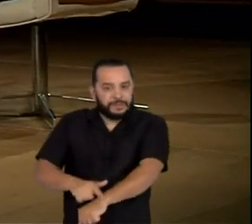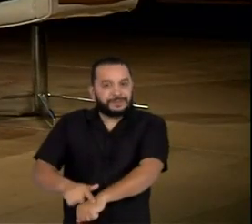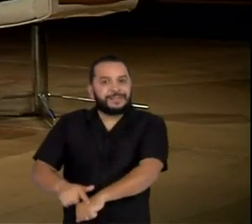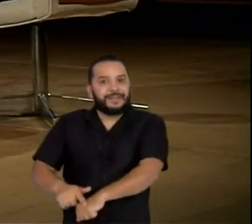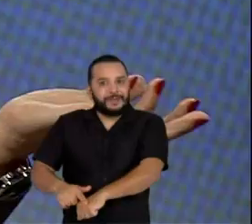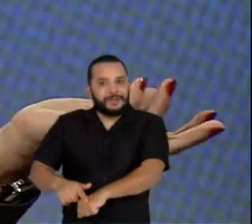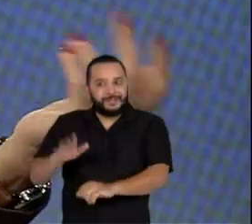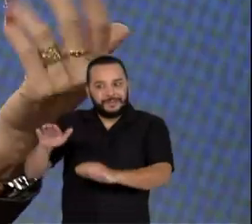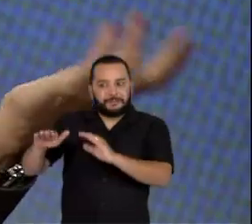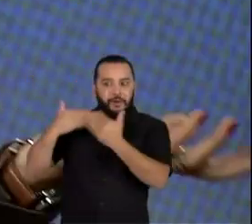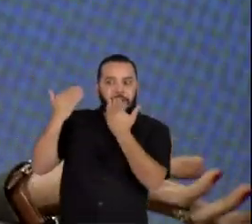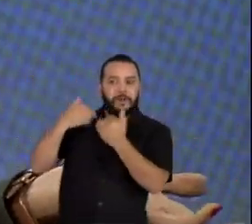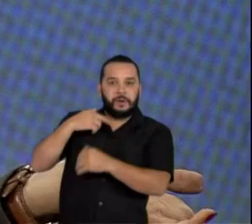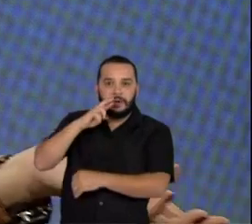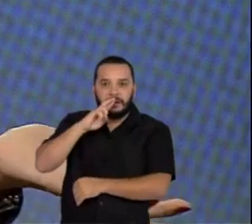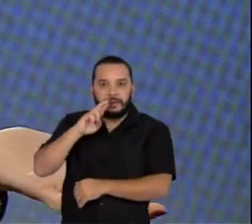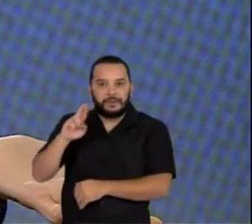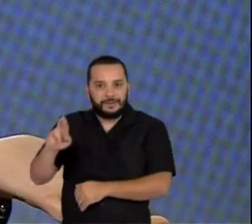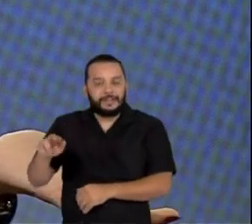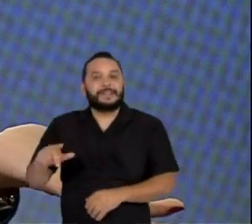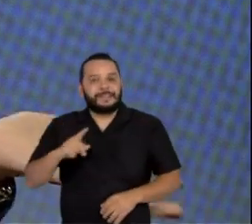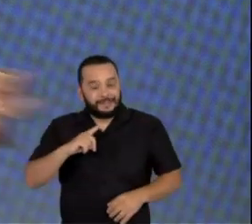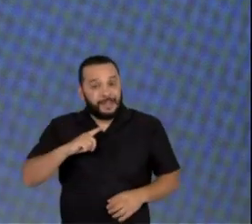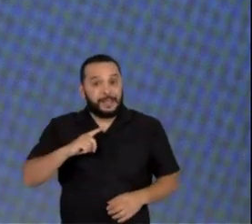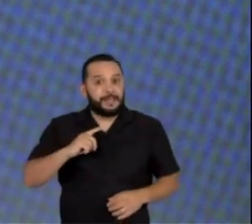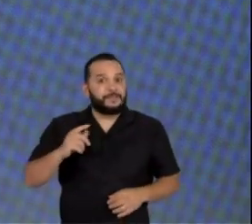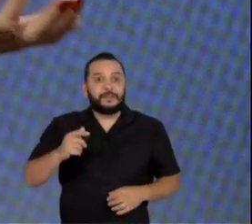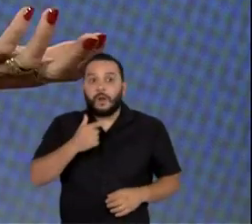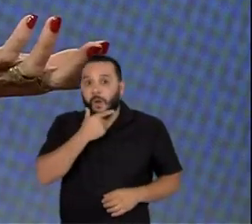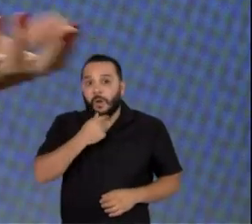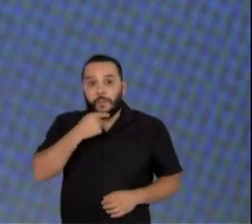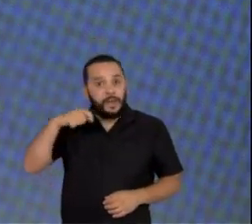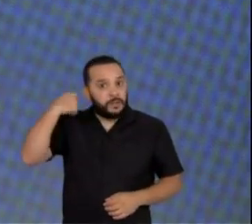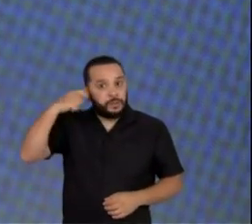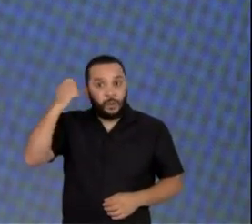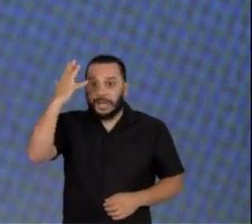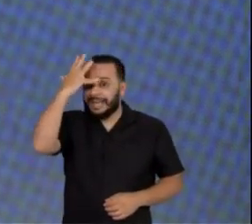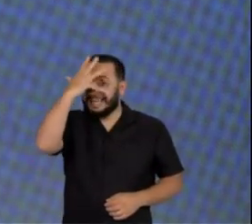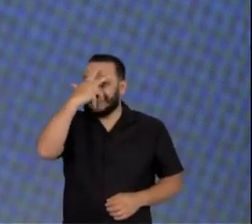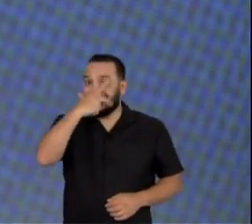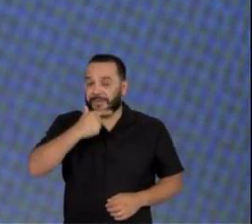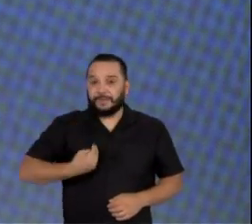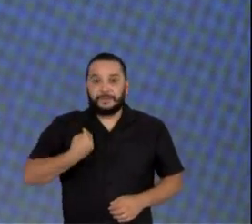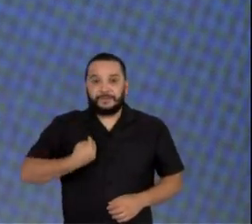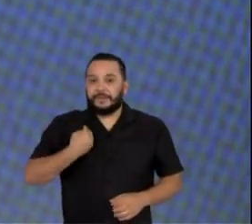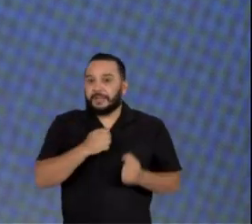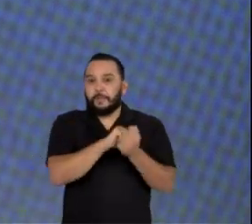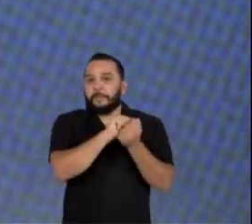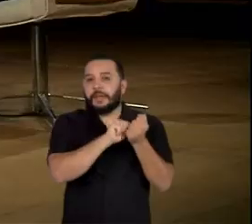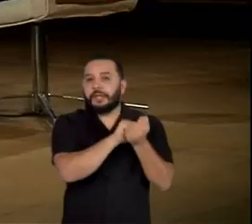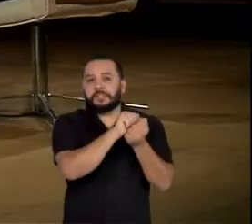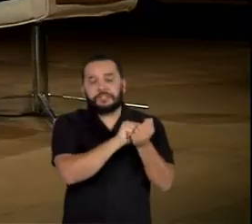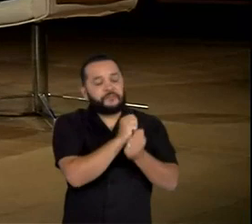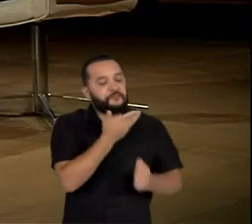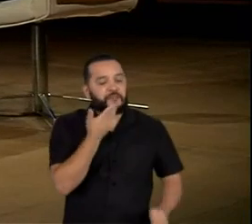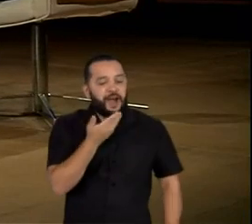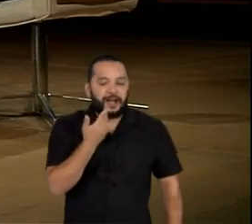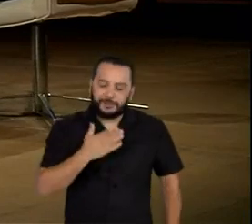Fora que é isso, eu tive os galãs mais lindos, né, na minha vida, né? Você faz o quê, né? Beijar fica uma maravilha, né?